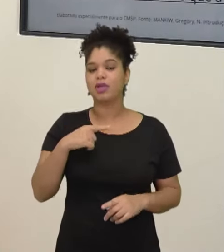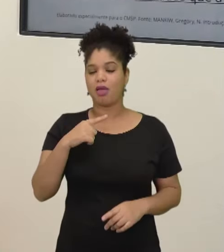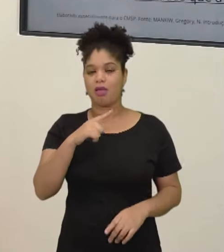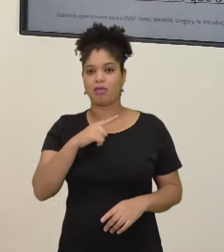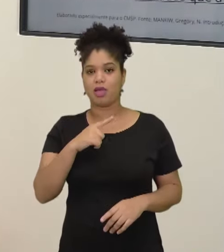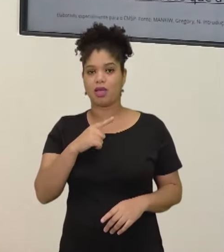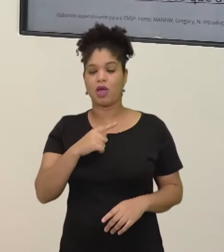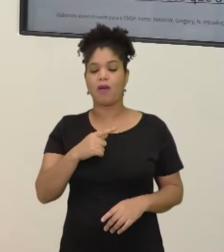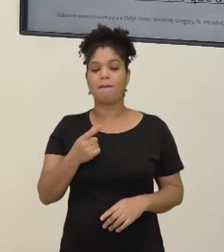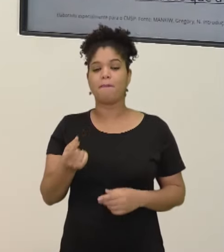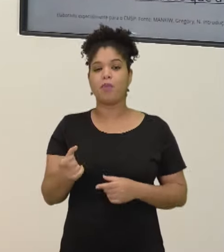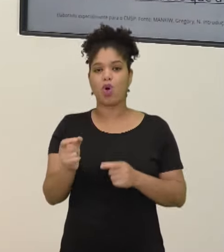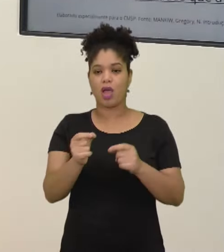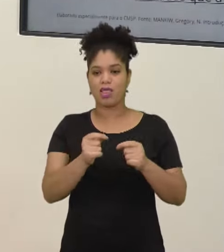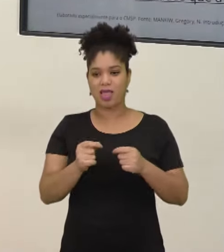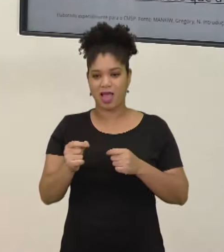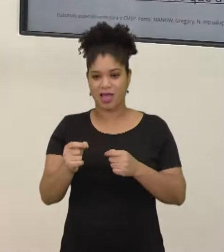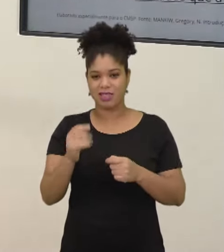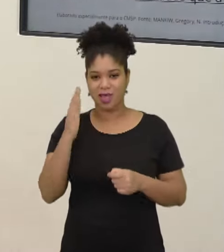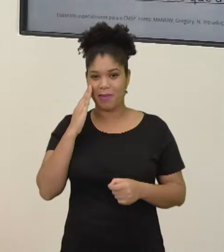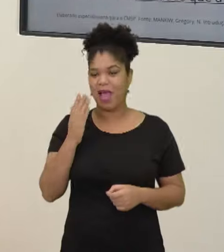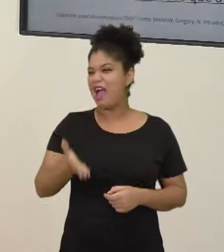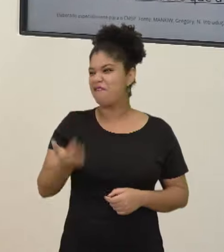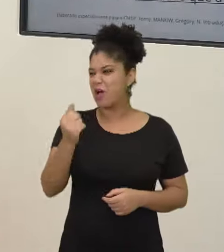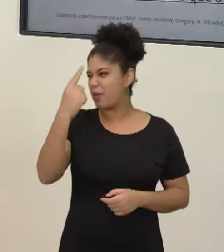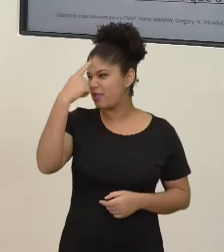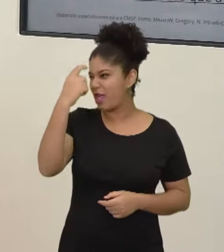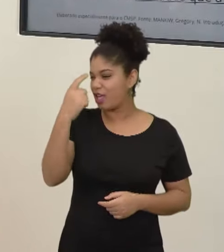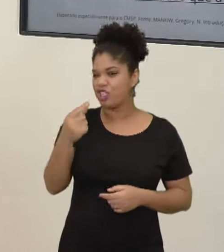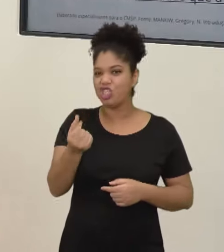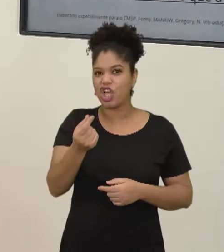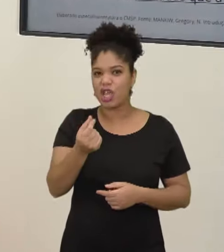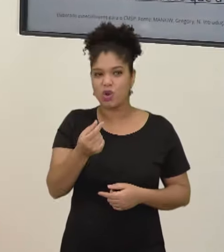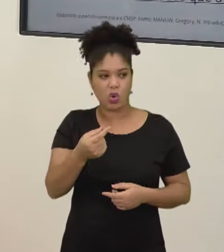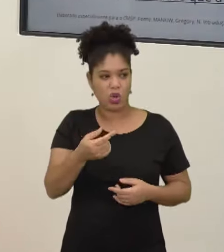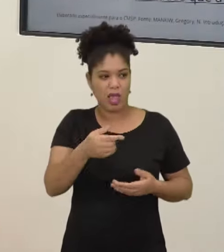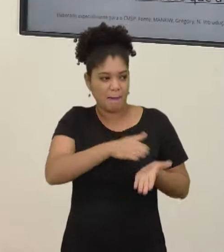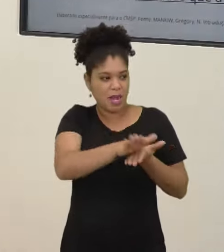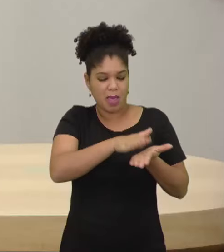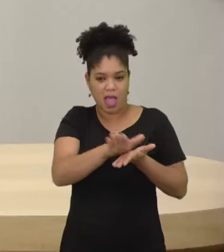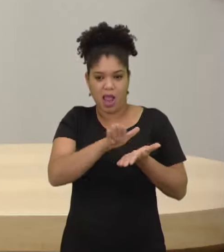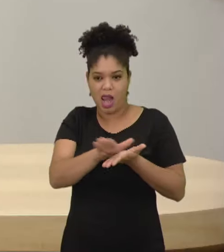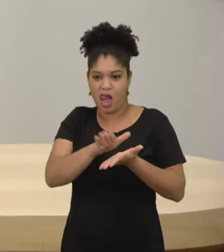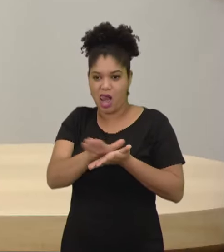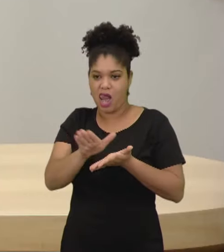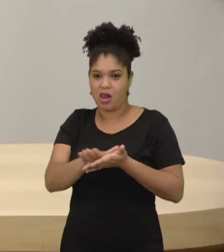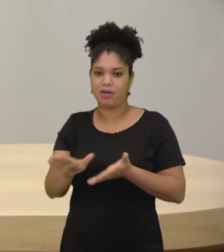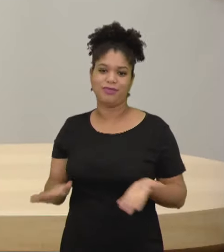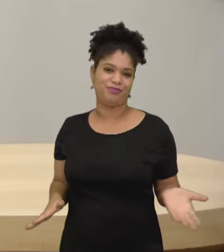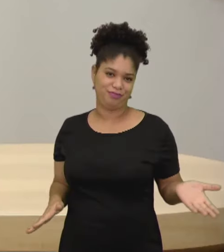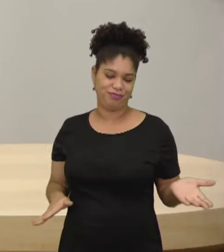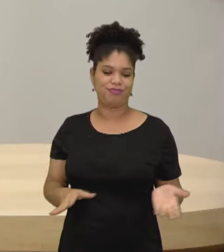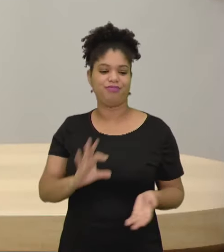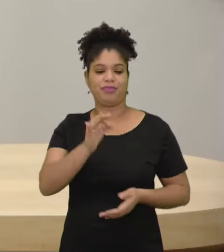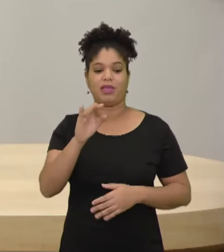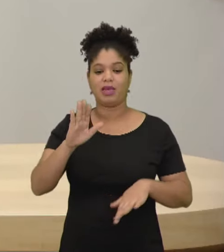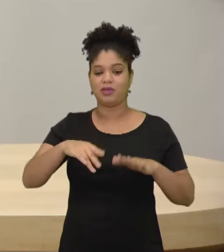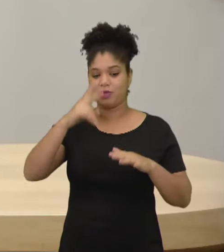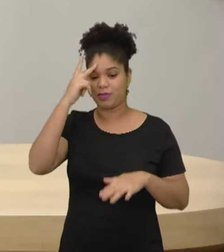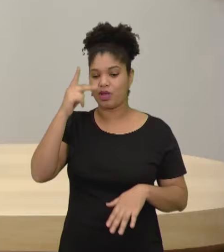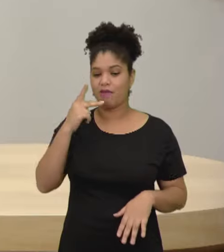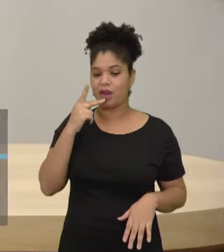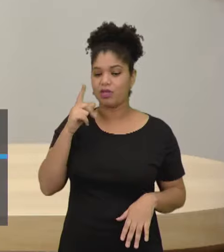negócio, né, professor? Imprimir dinheiro. Vamos imprimir dinheiro. Então, muitas vezes acontece isso. As pessoas muitas vezes falam do